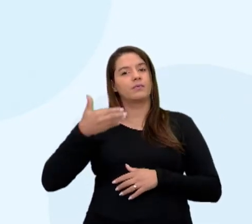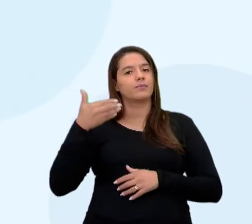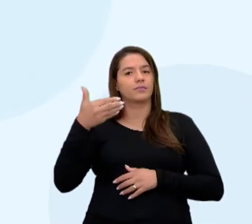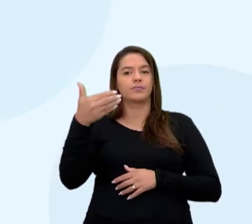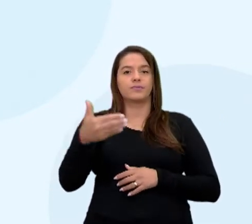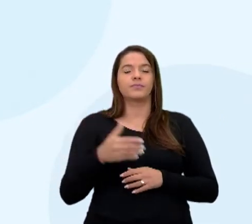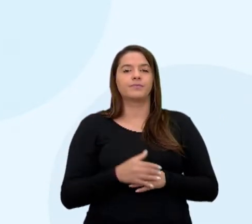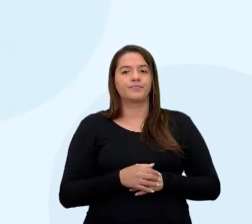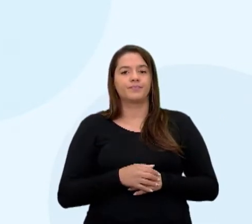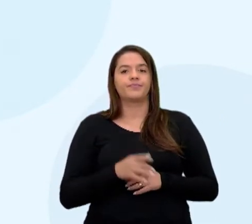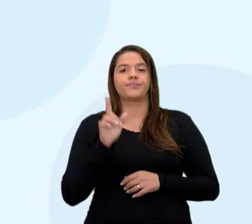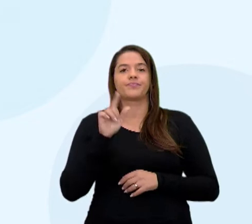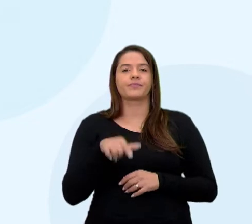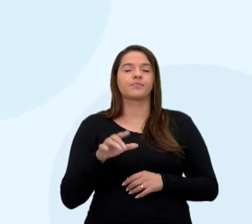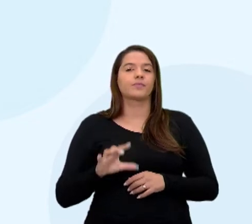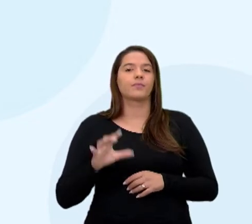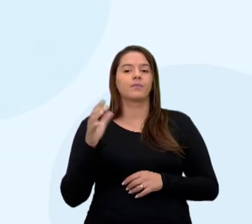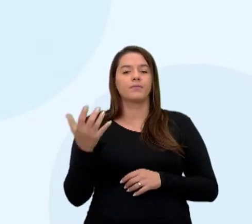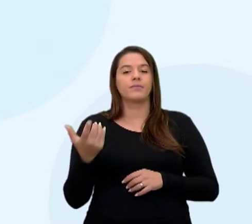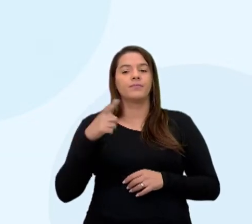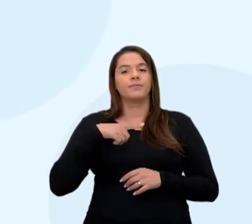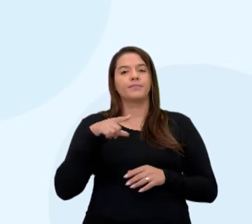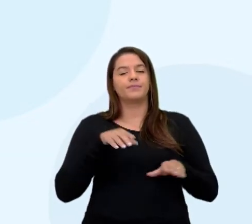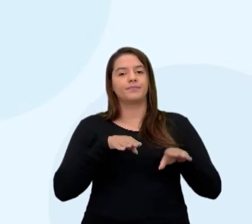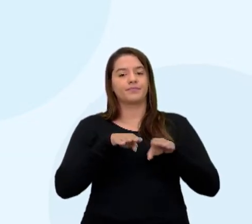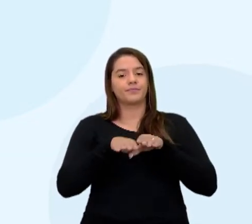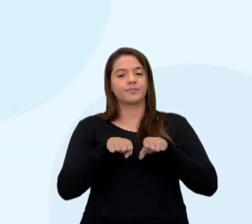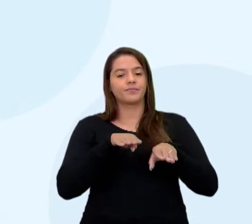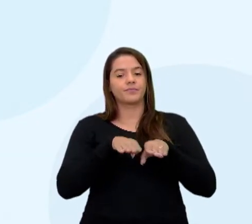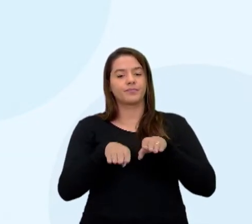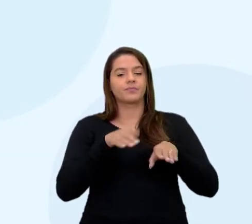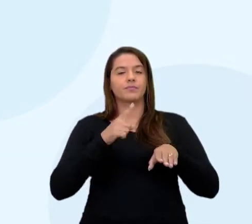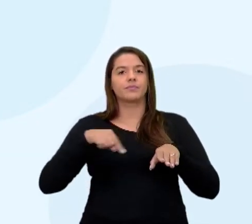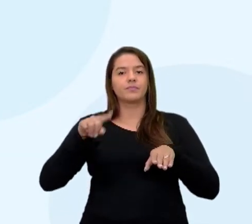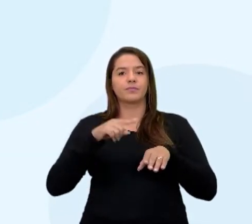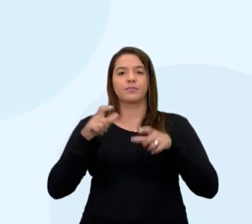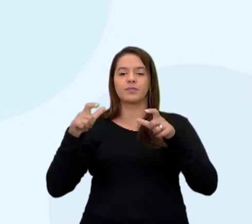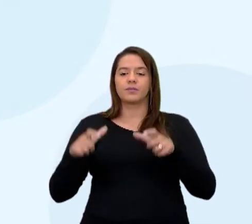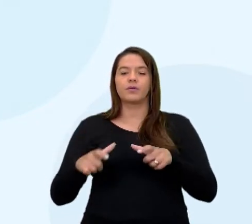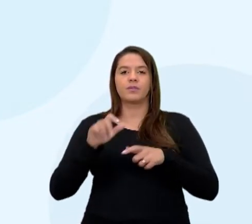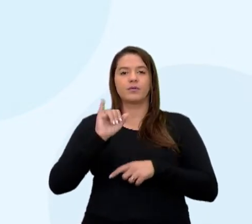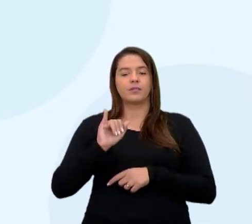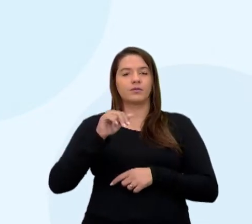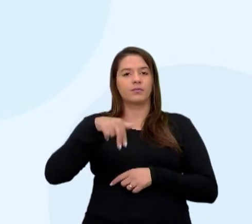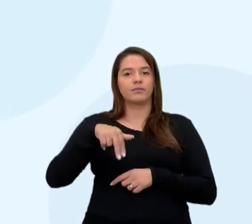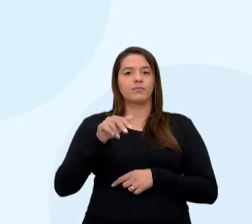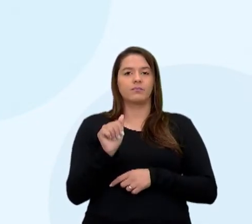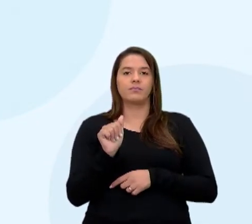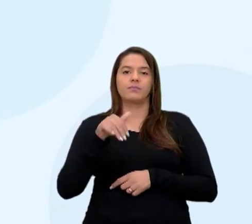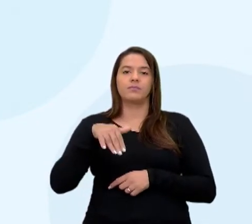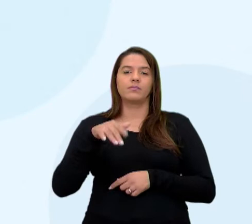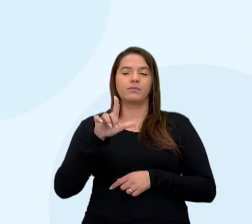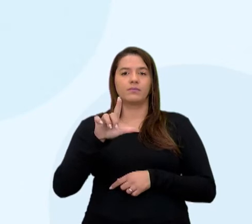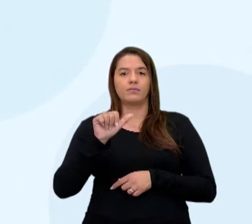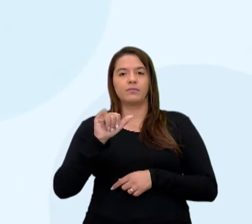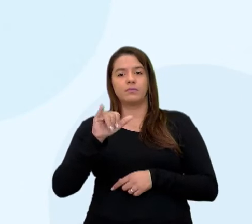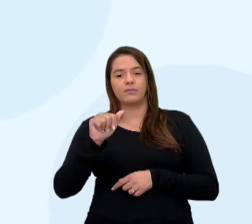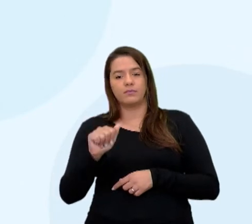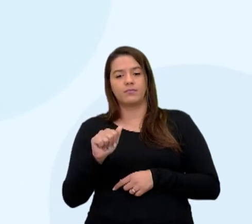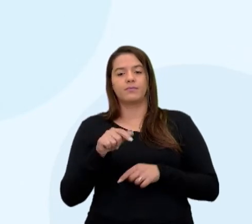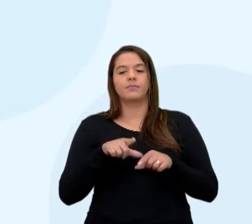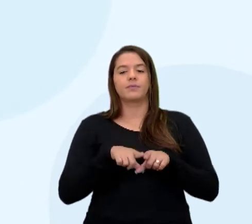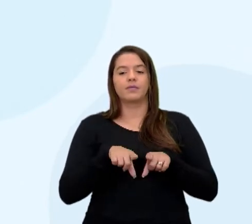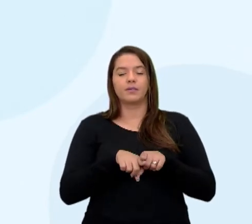constantemente. É o caso aí das cadeias montanhosas lá do Himalaia, né, quando tem lá o movimento